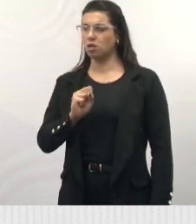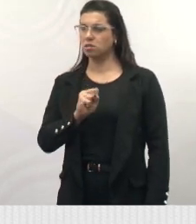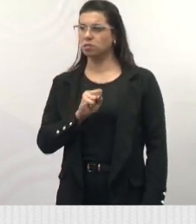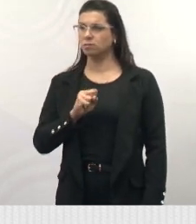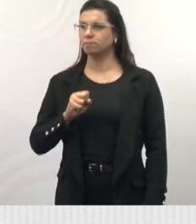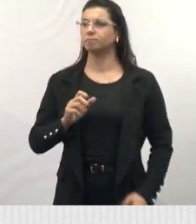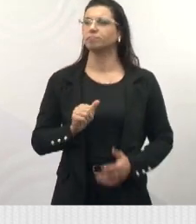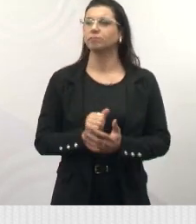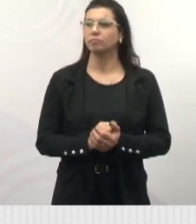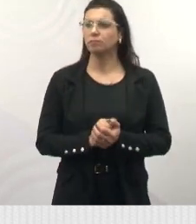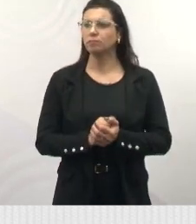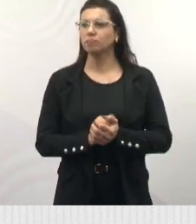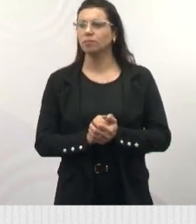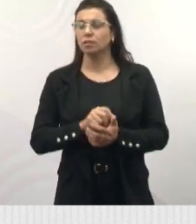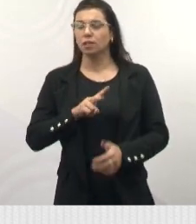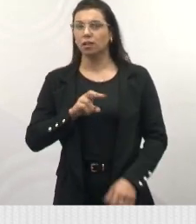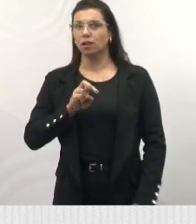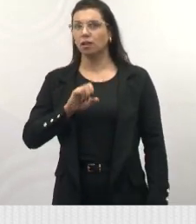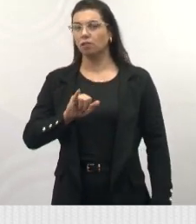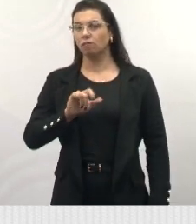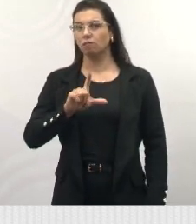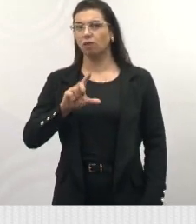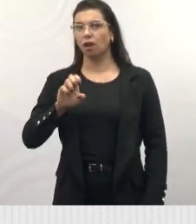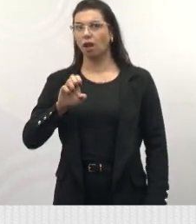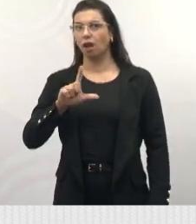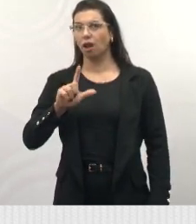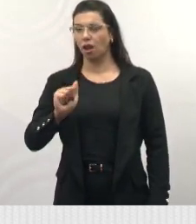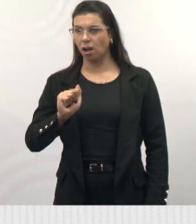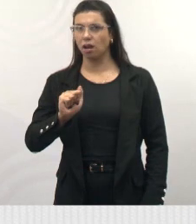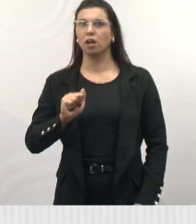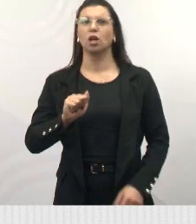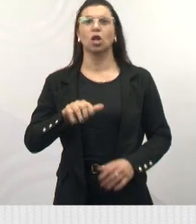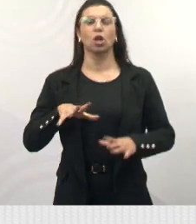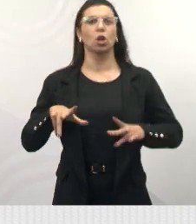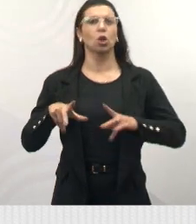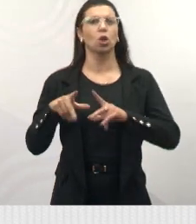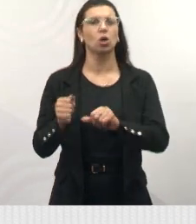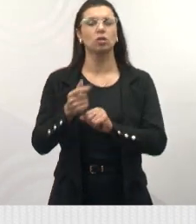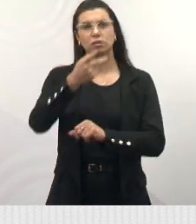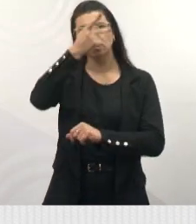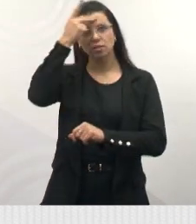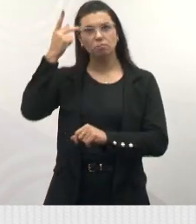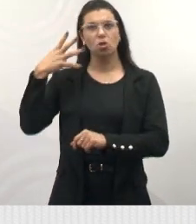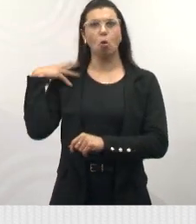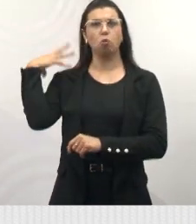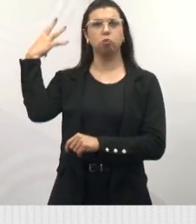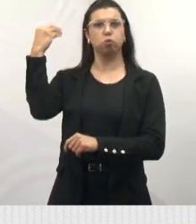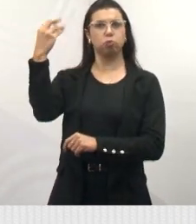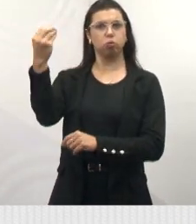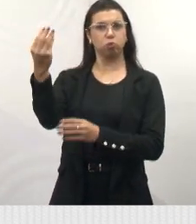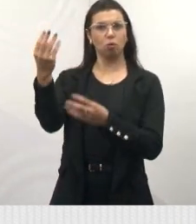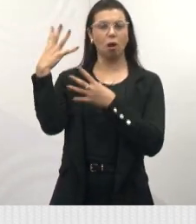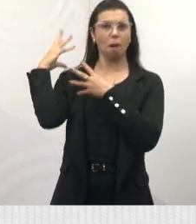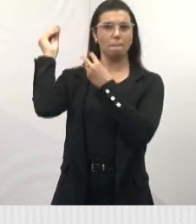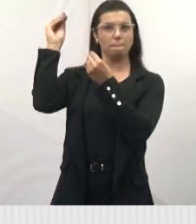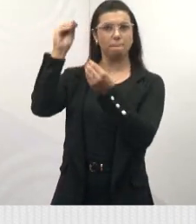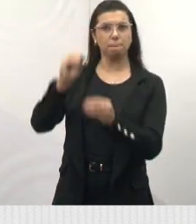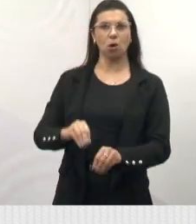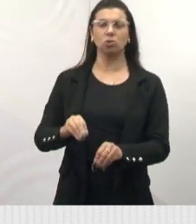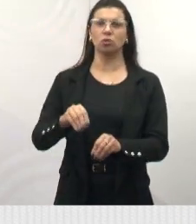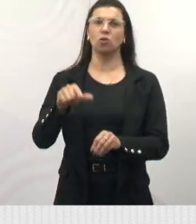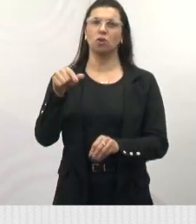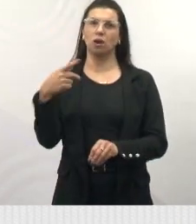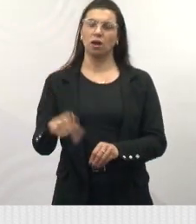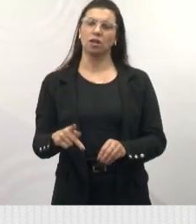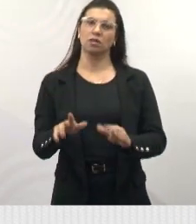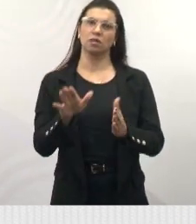Vilela representa todos os migrantes que vieram aqui para Jacareí fazer a sua vida aqui. Ele que é de outro estado,